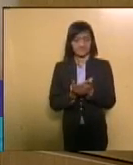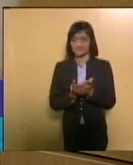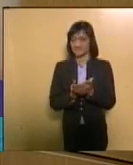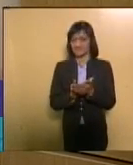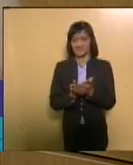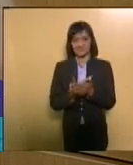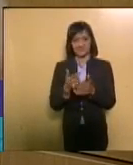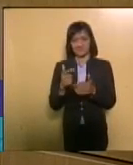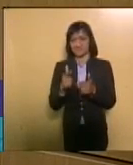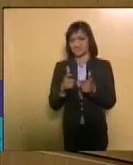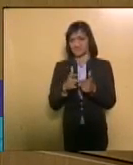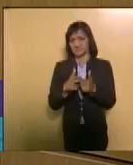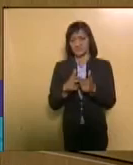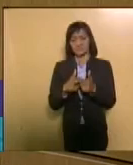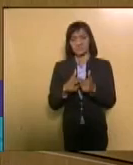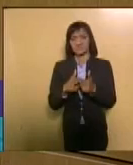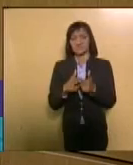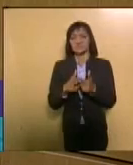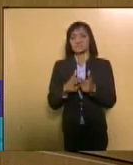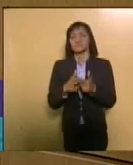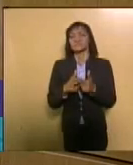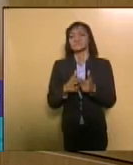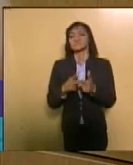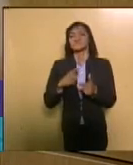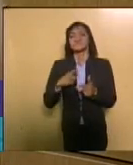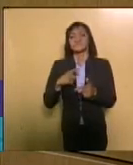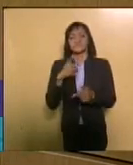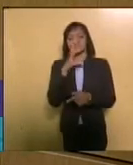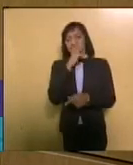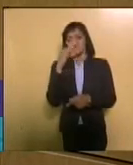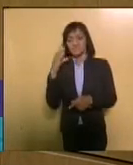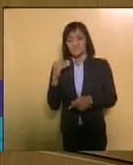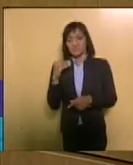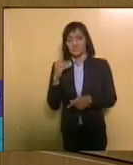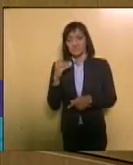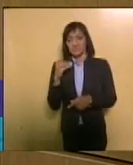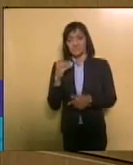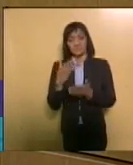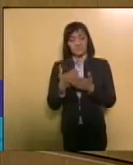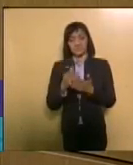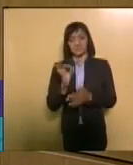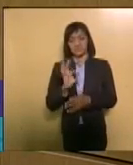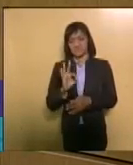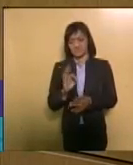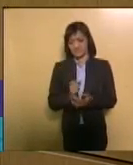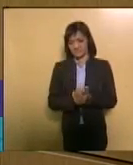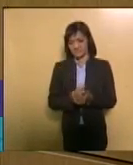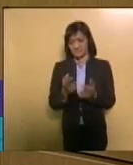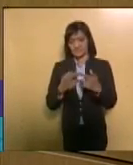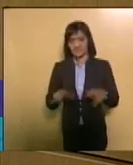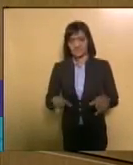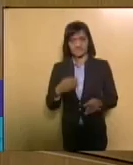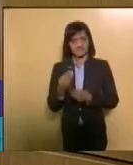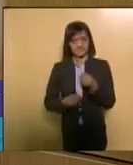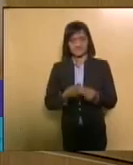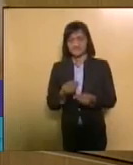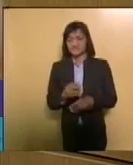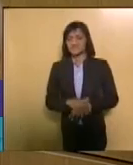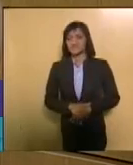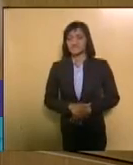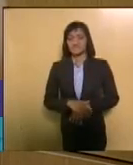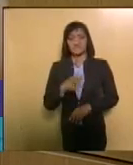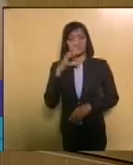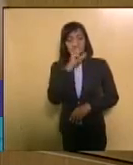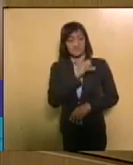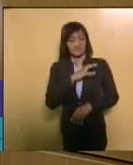tinha não sei quantos eh adolescentes fora da escola naquele Território que ia resolver o problema com constução da escola ali e de repente